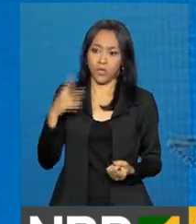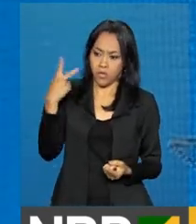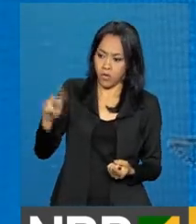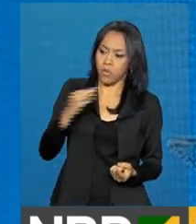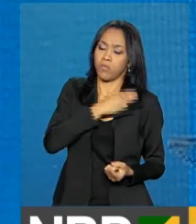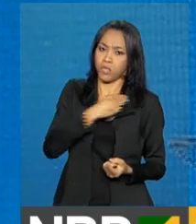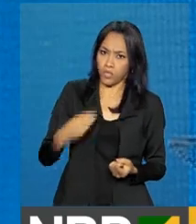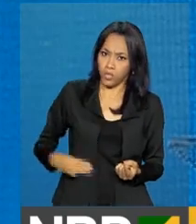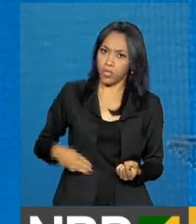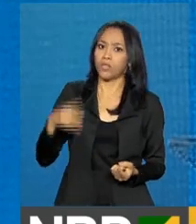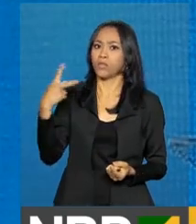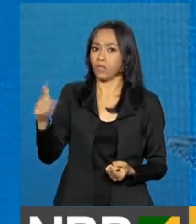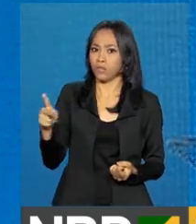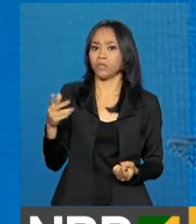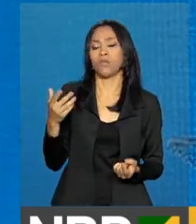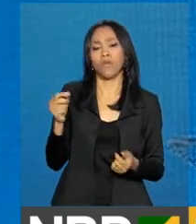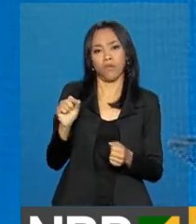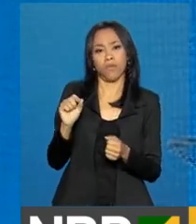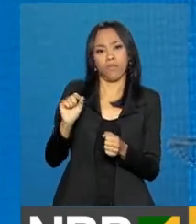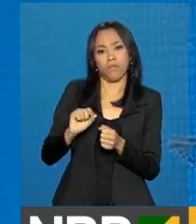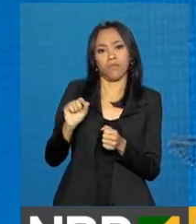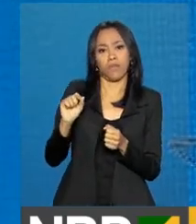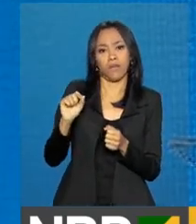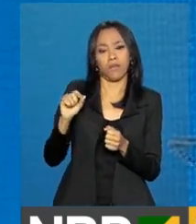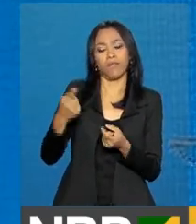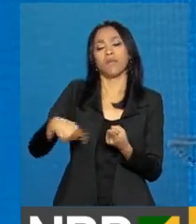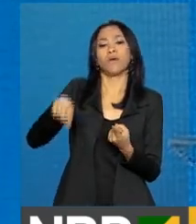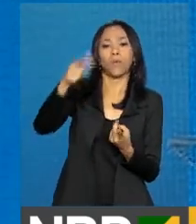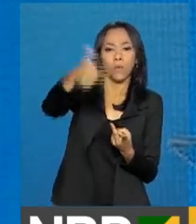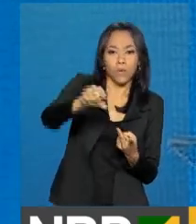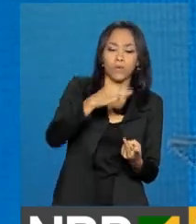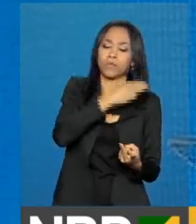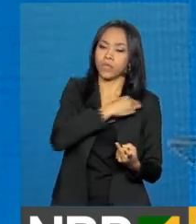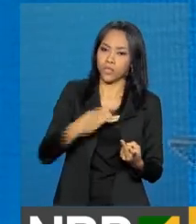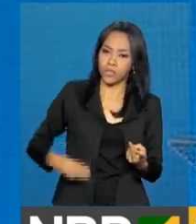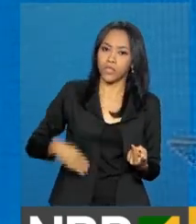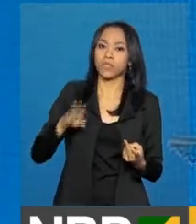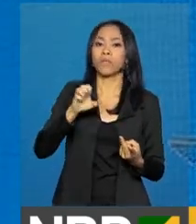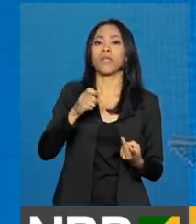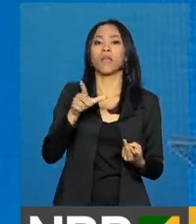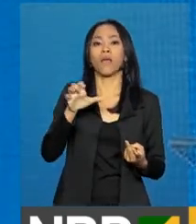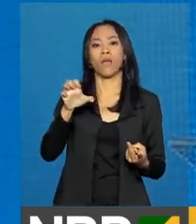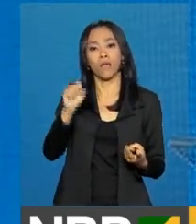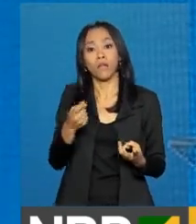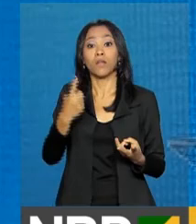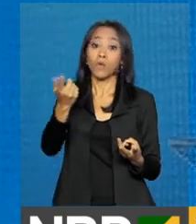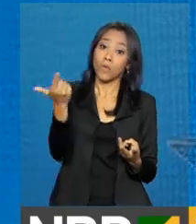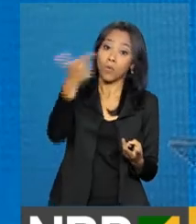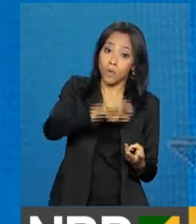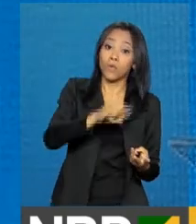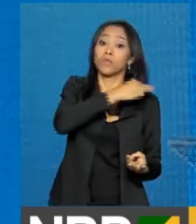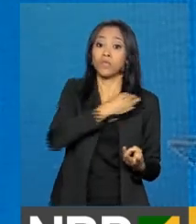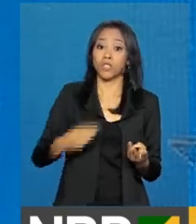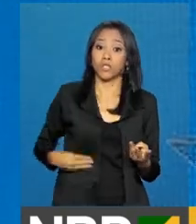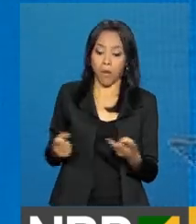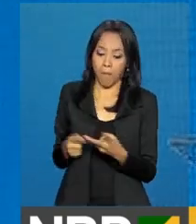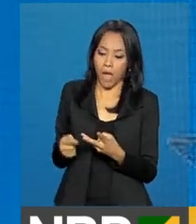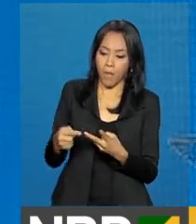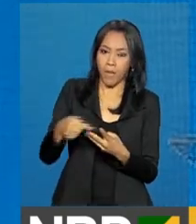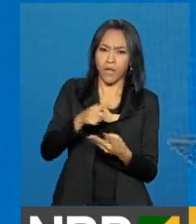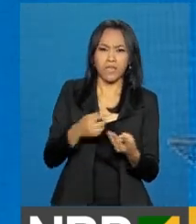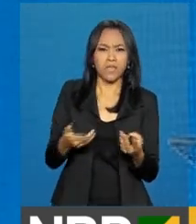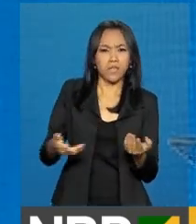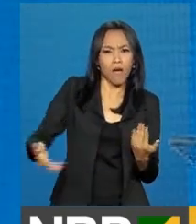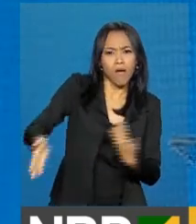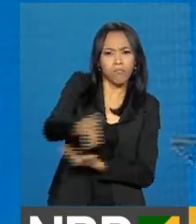trabalho extraordinário, de igual maneira o ministro Meirelles, o Gilberto Ock, mas este conjunto, esta conjugação,